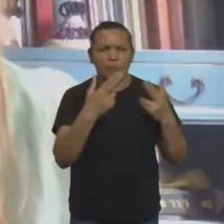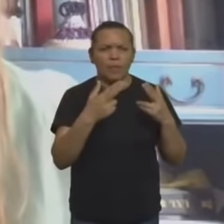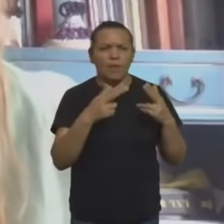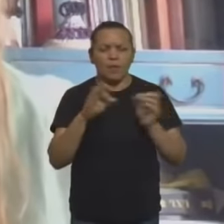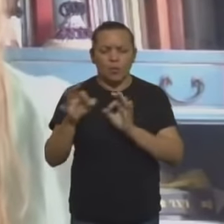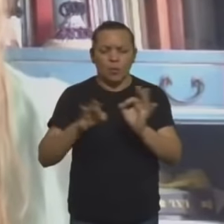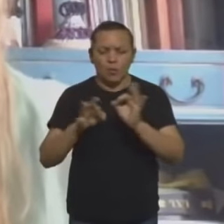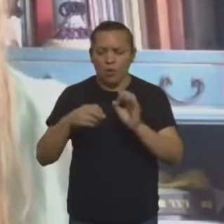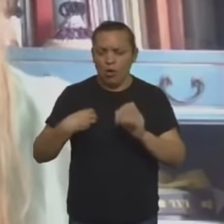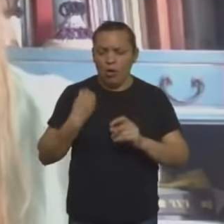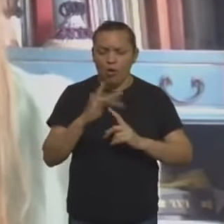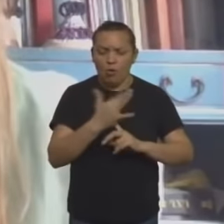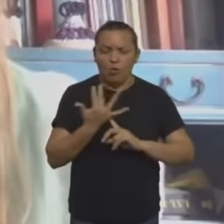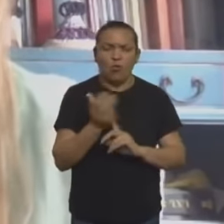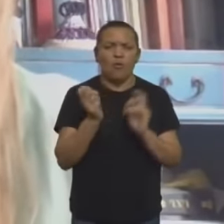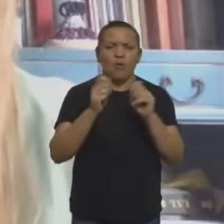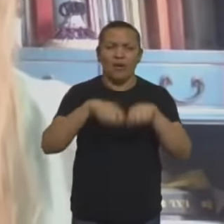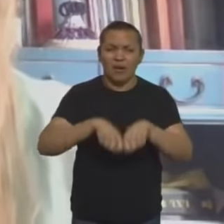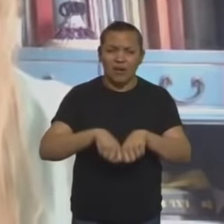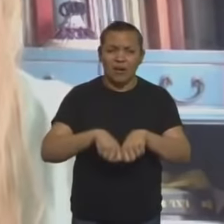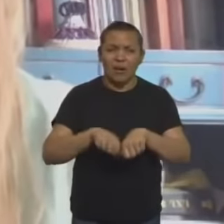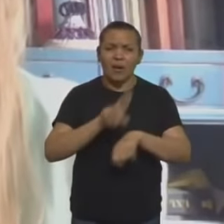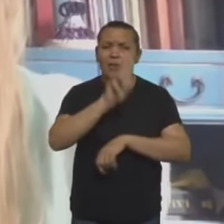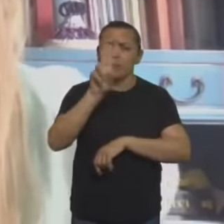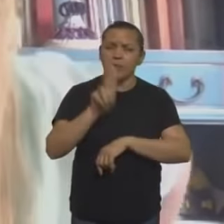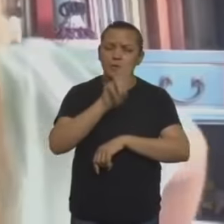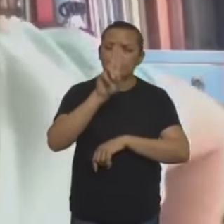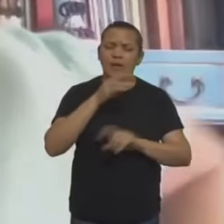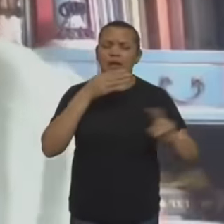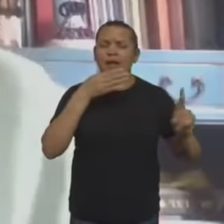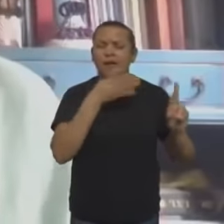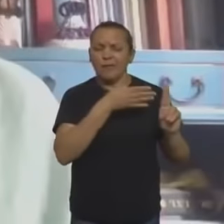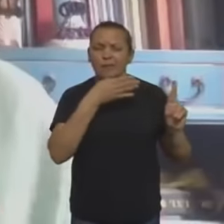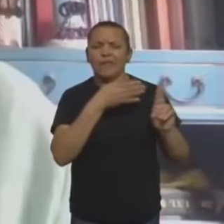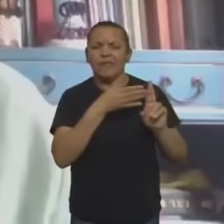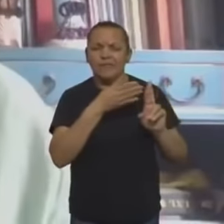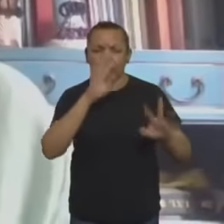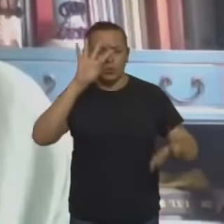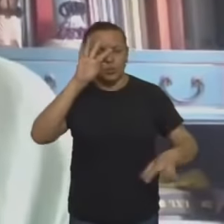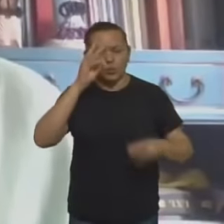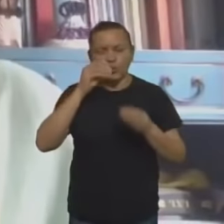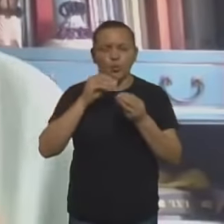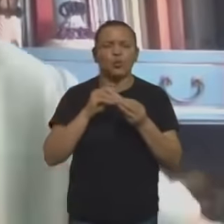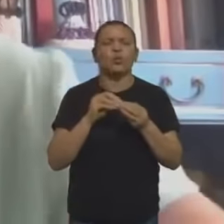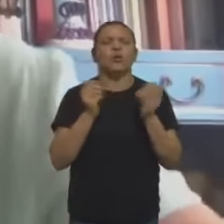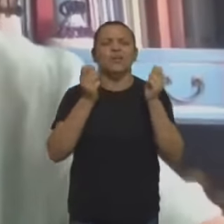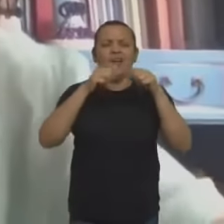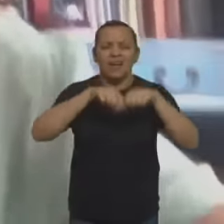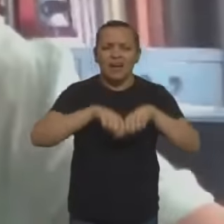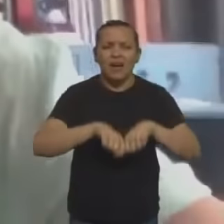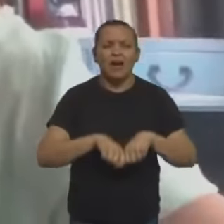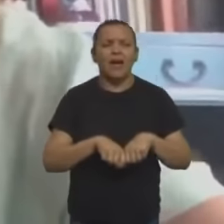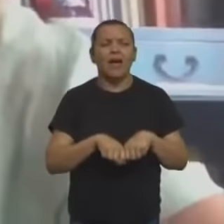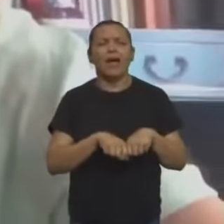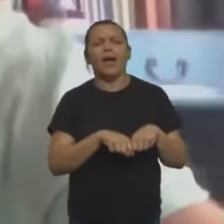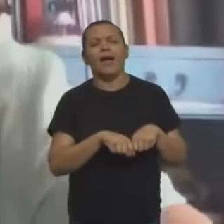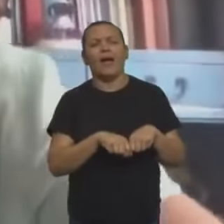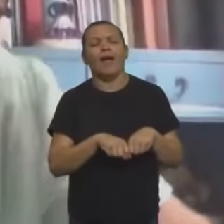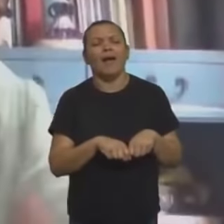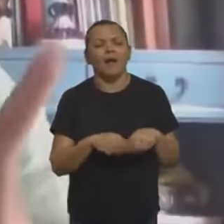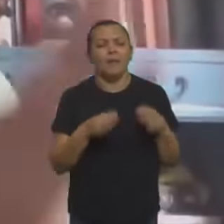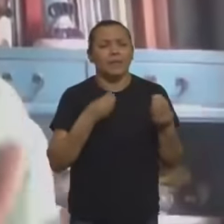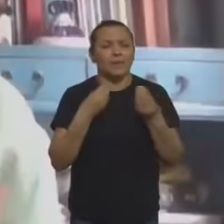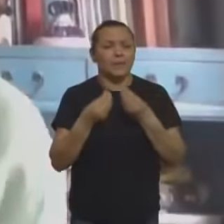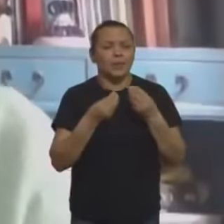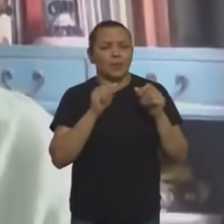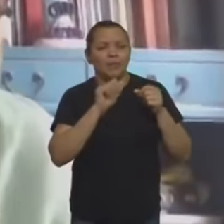de convivência, tá? Então, se você usar elas como referência, você vai compreender quais são as competências. Eu mostrei ali de